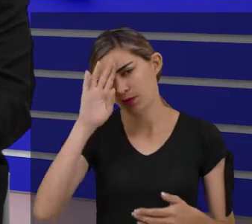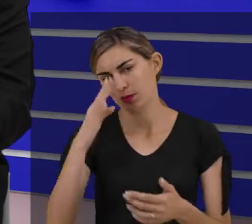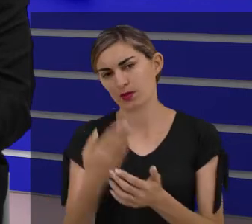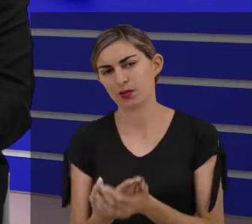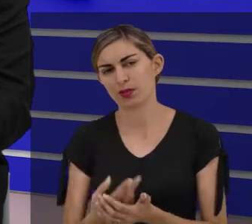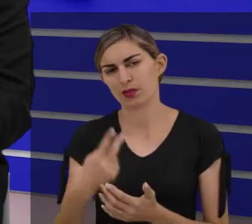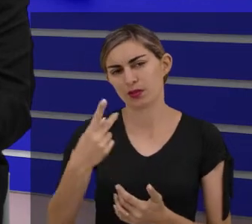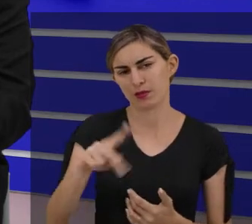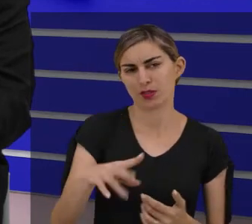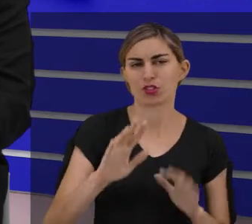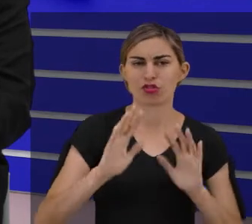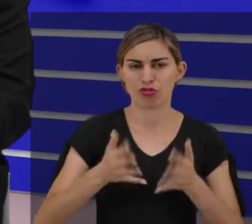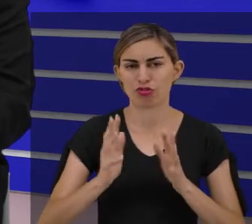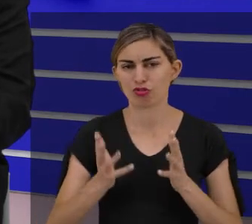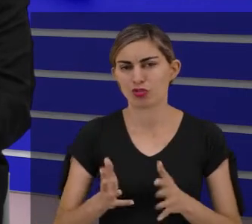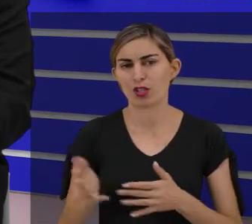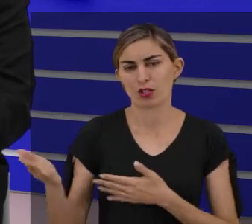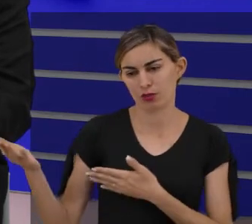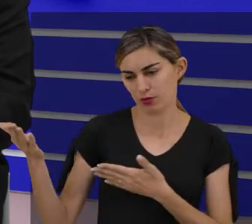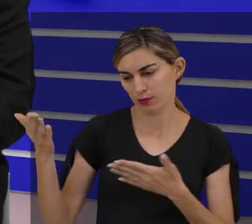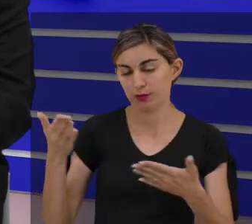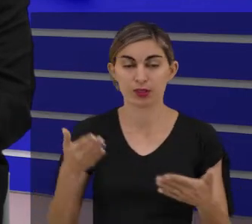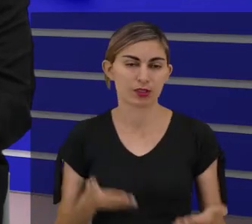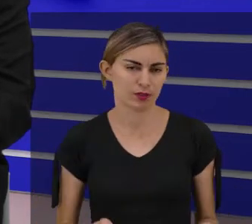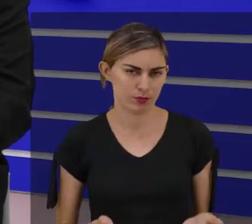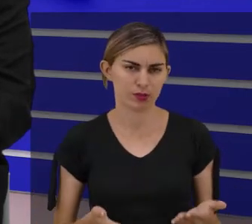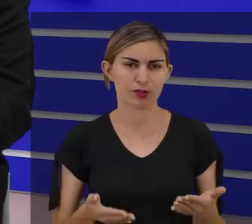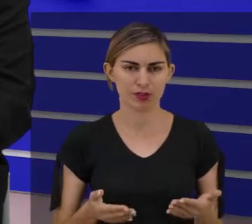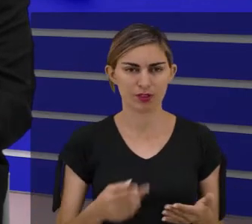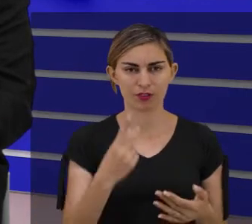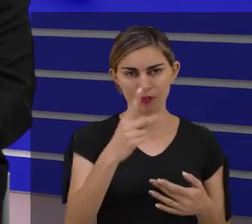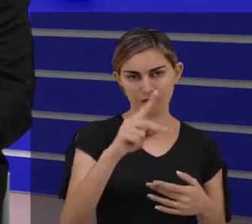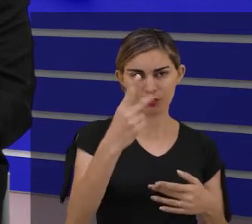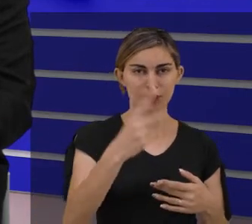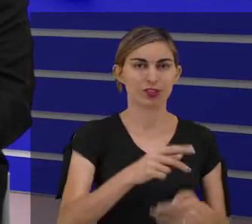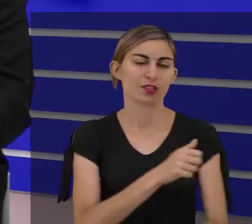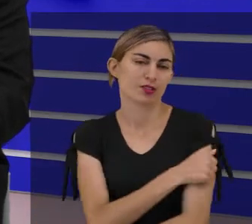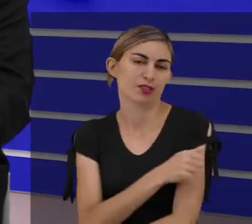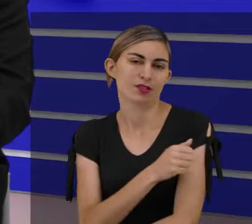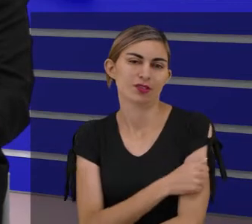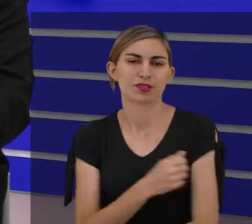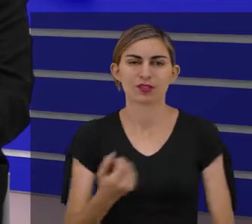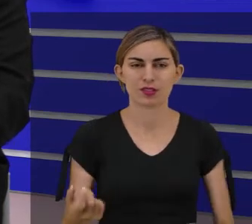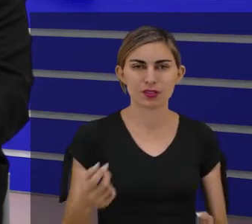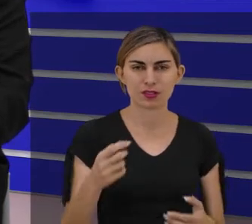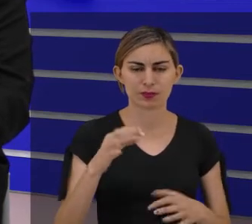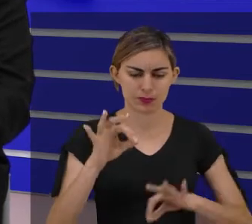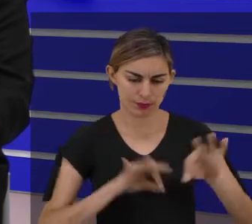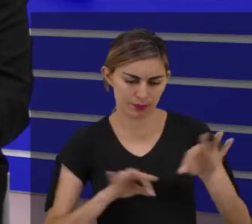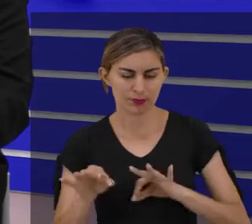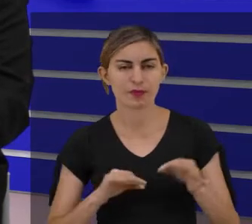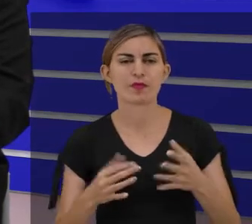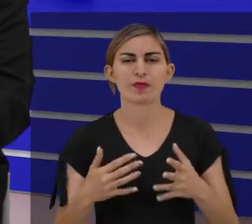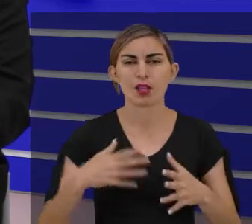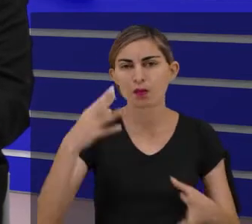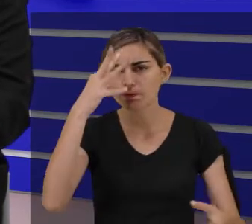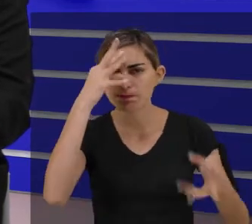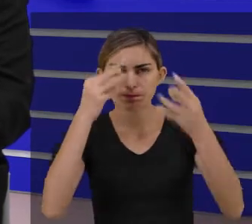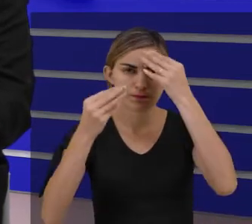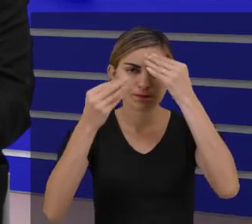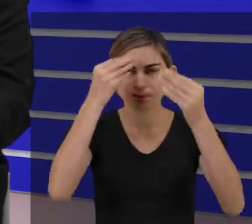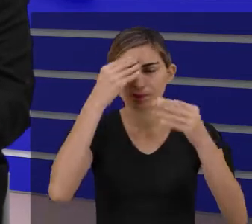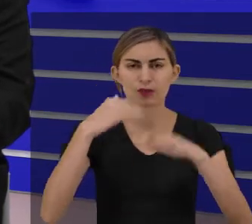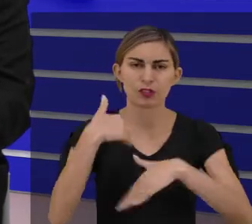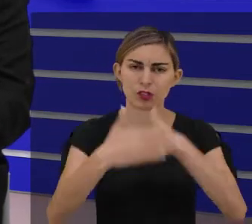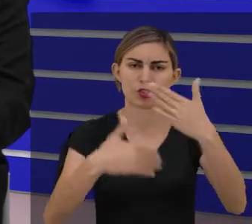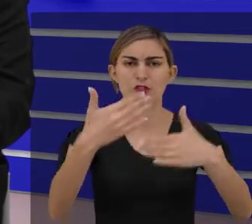acredito que você está, não é, convidando você, estudante, a se apropriar, não é, e a